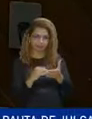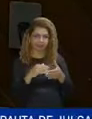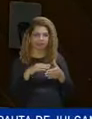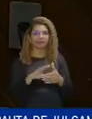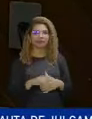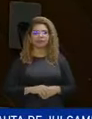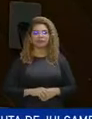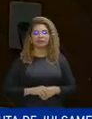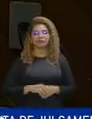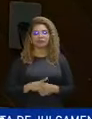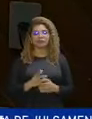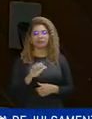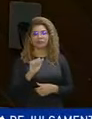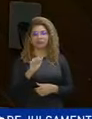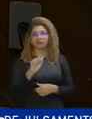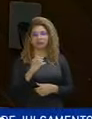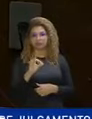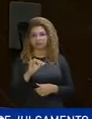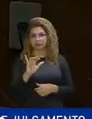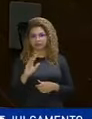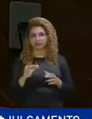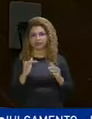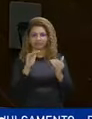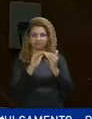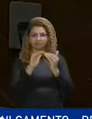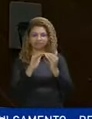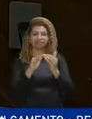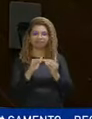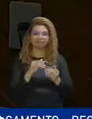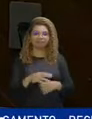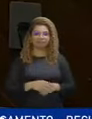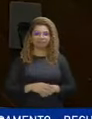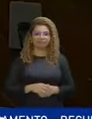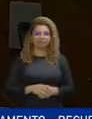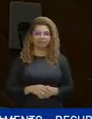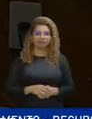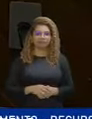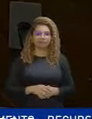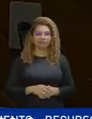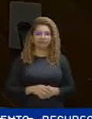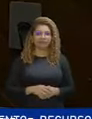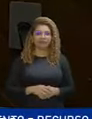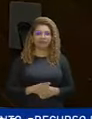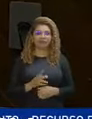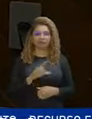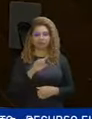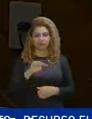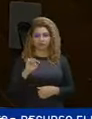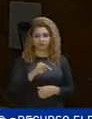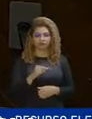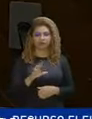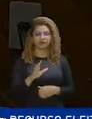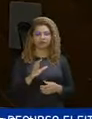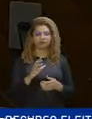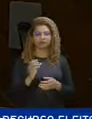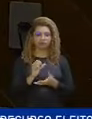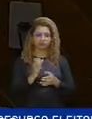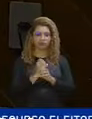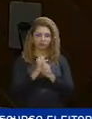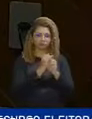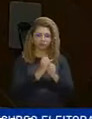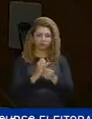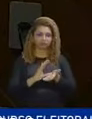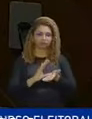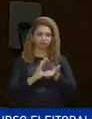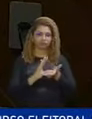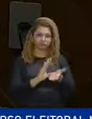ADI 4899, no qual se firmou o entendimento de desaprovação de suas contas de campanha, não implica